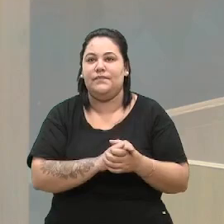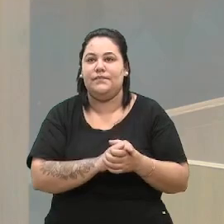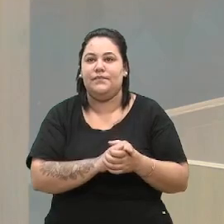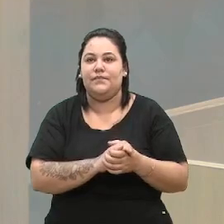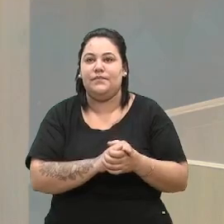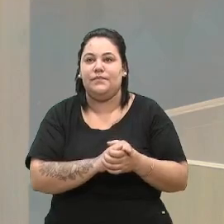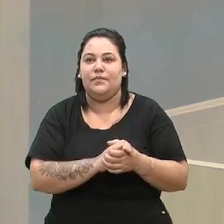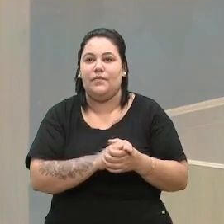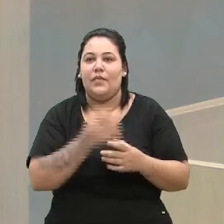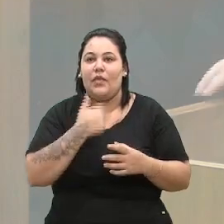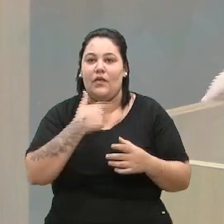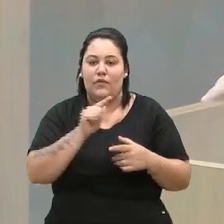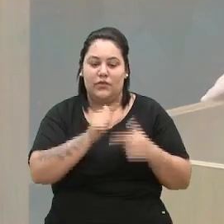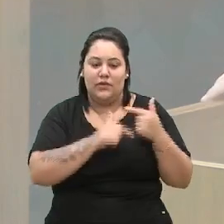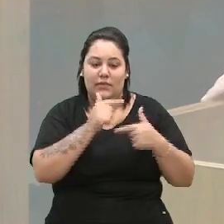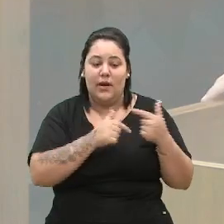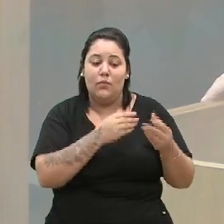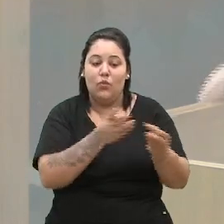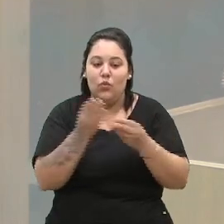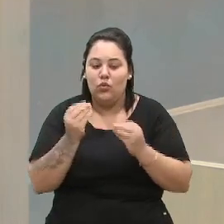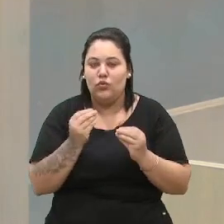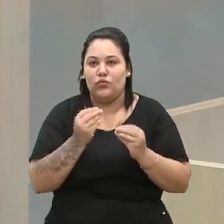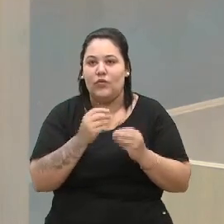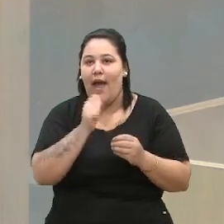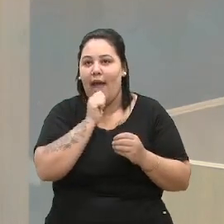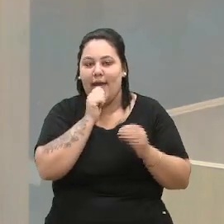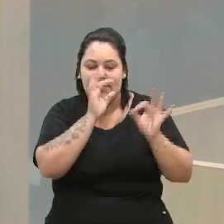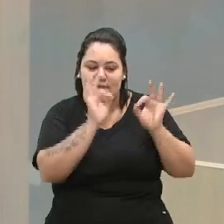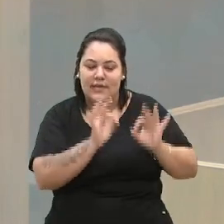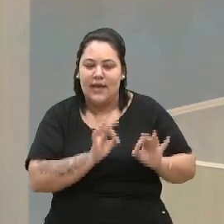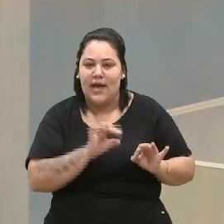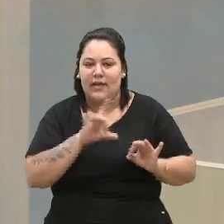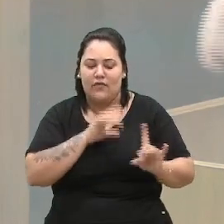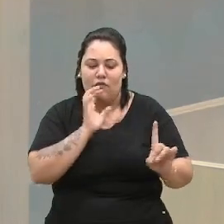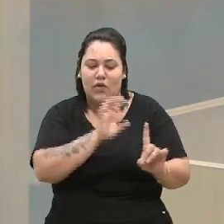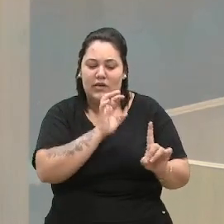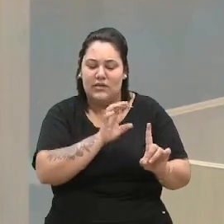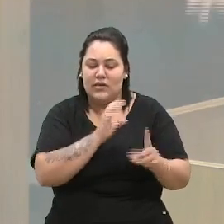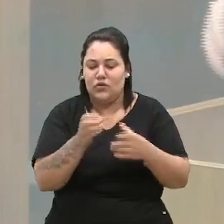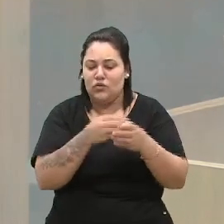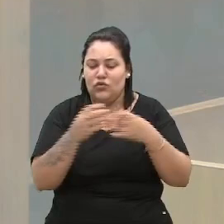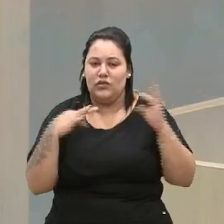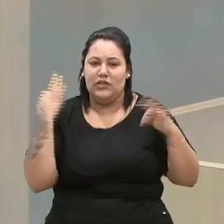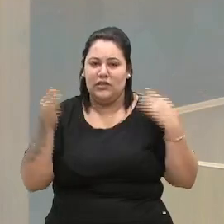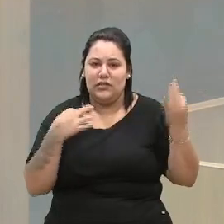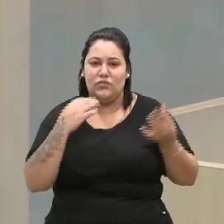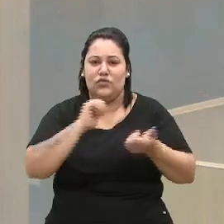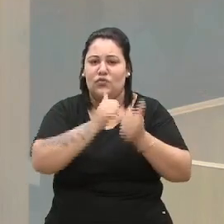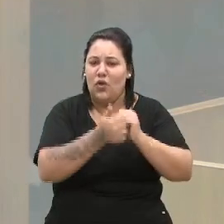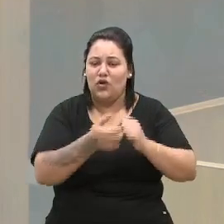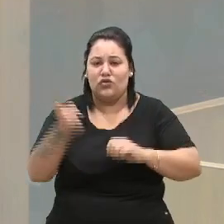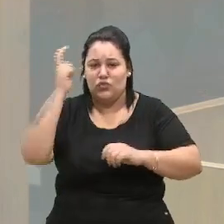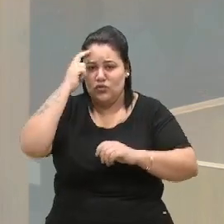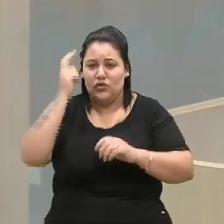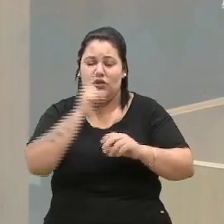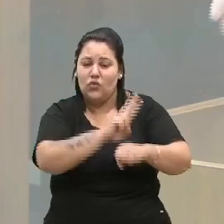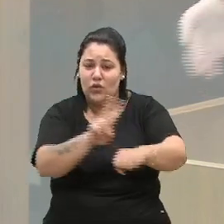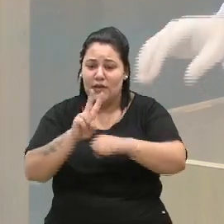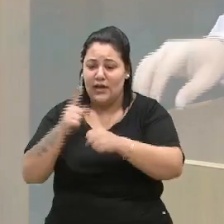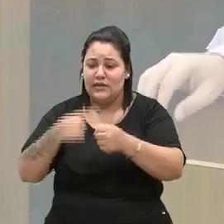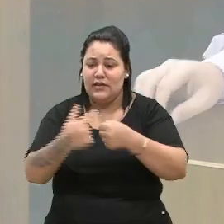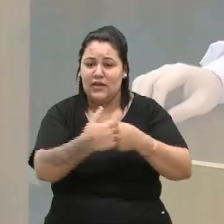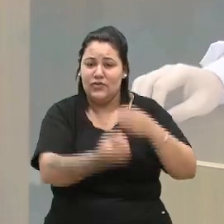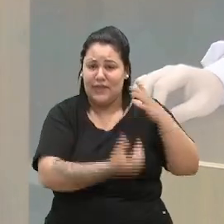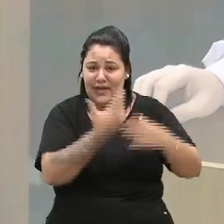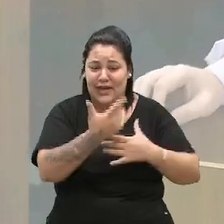vou trabalhar muito ainda essa questão. Isso tem reflexo no turismo, no esporte, na cultura, na preservação do patrimônio, na geração de emprego e